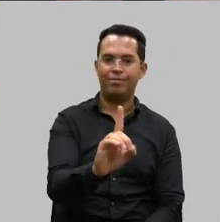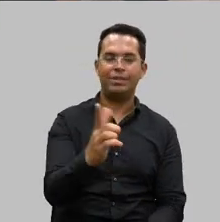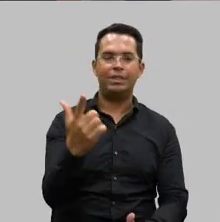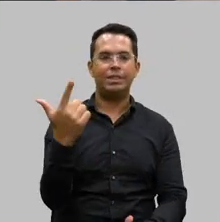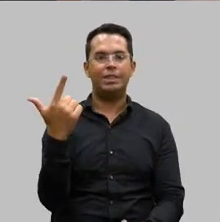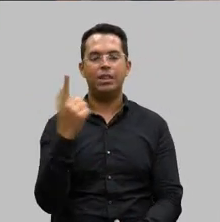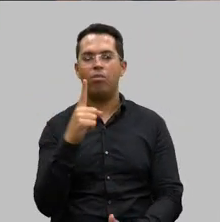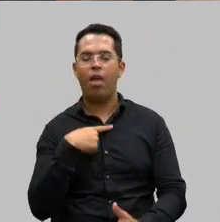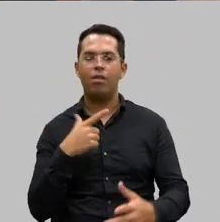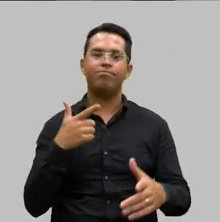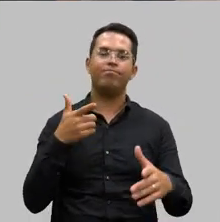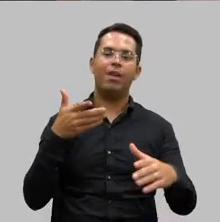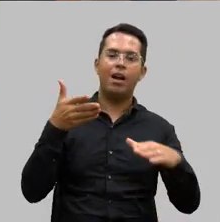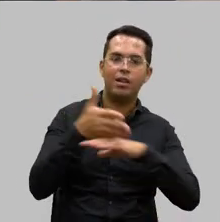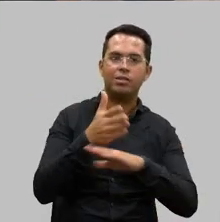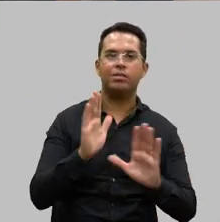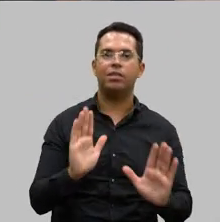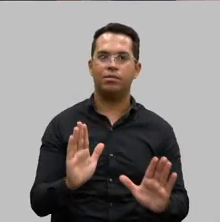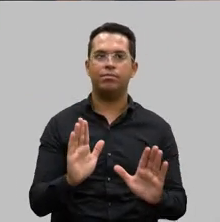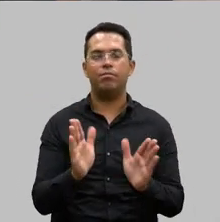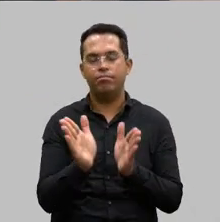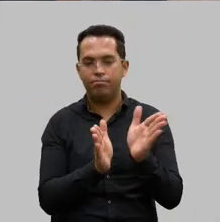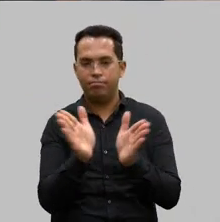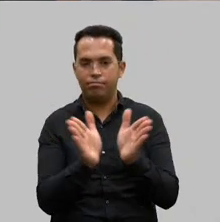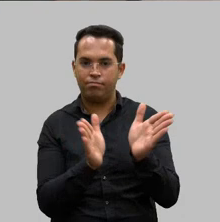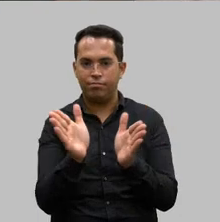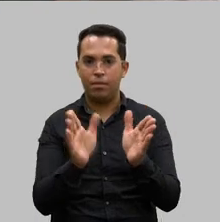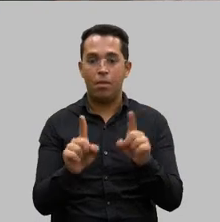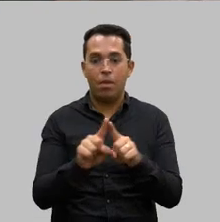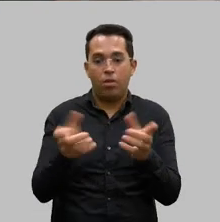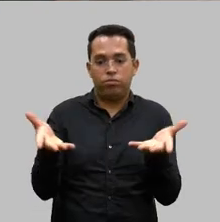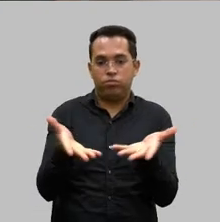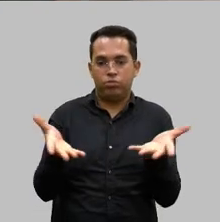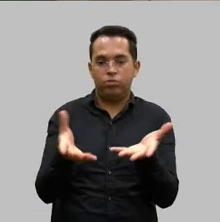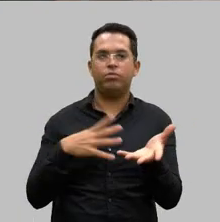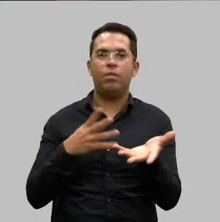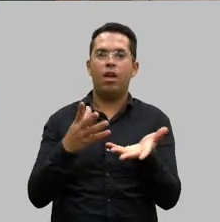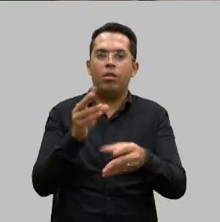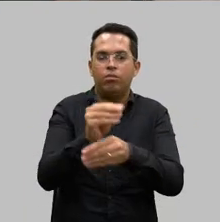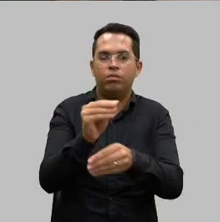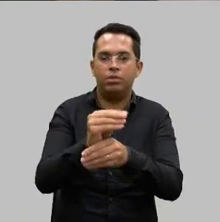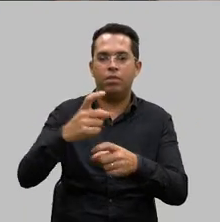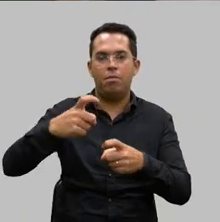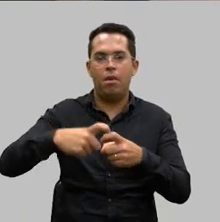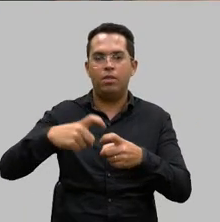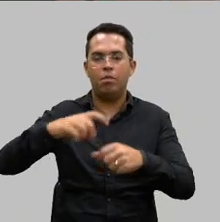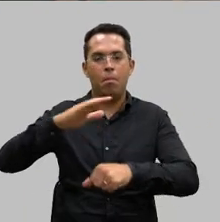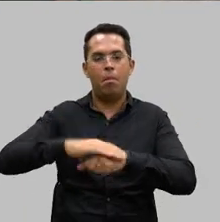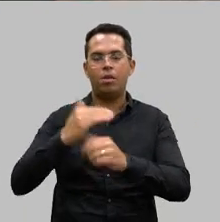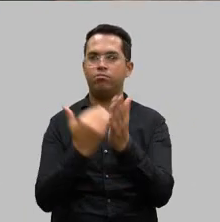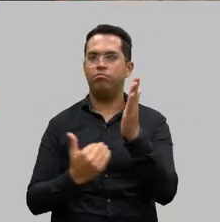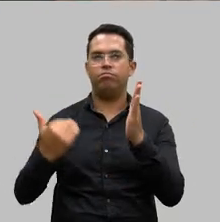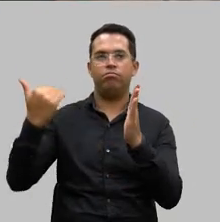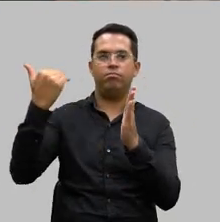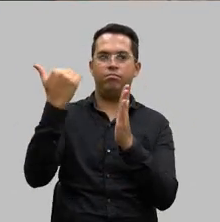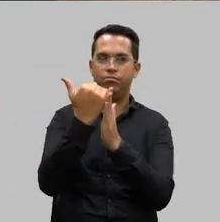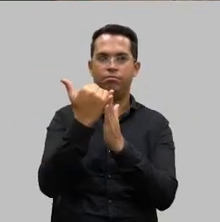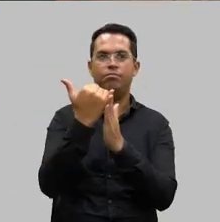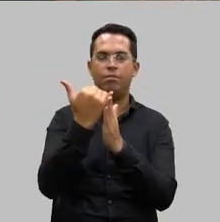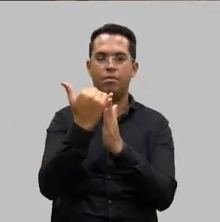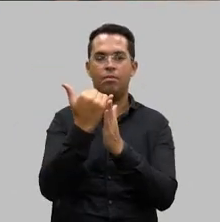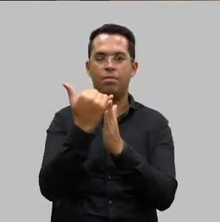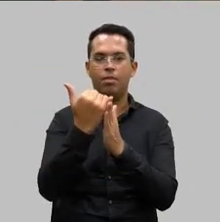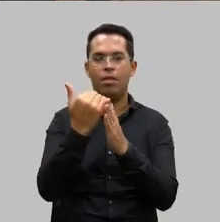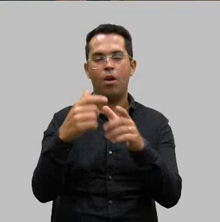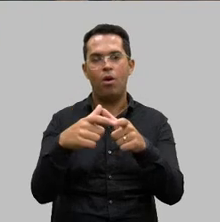mas hoje graças a Deus com os tratamentos médicos cada vez mais avançados as pessoas estão conseguindo viver